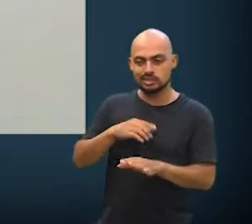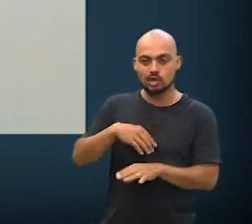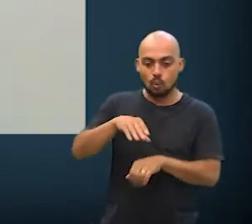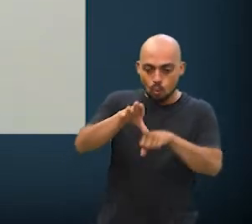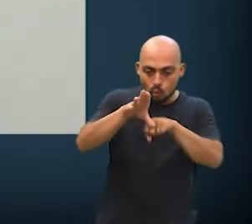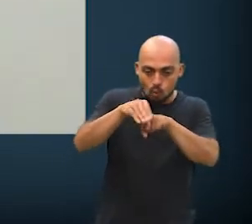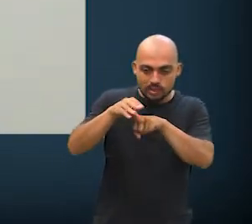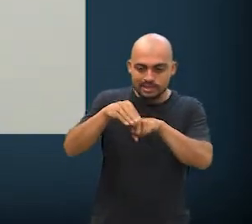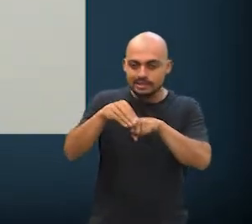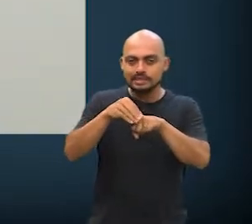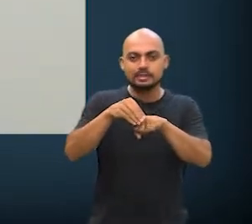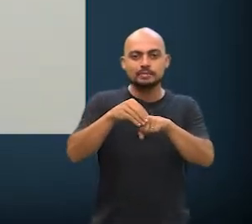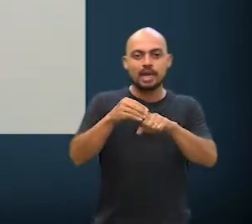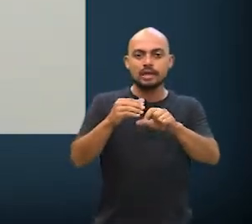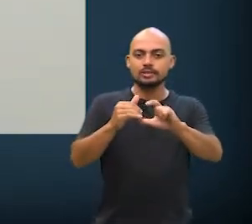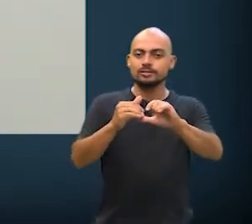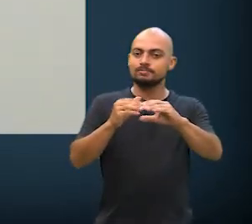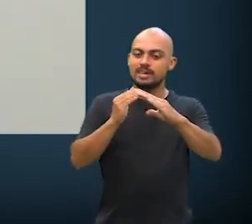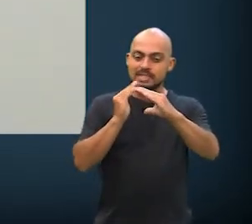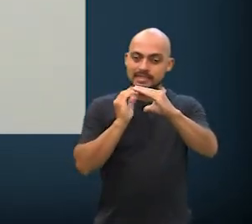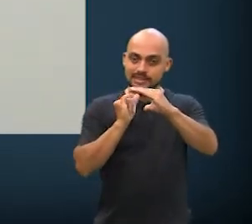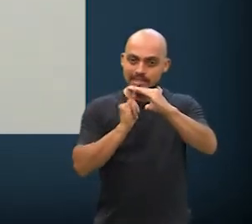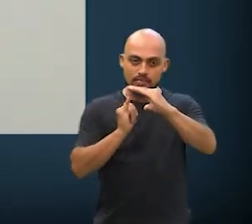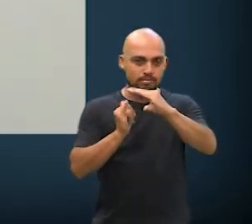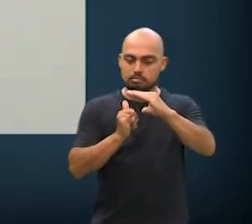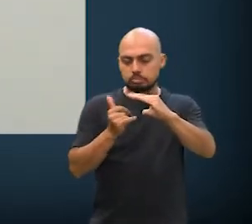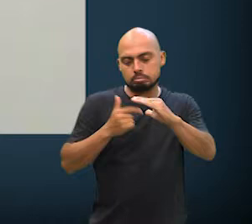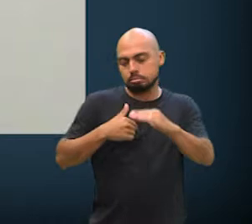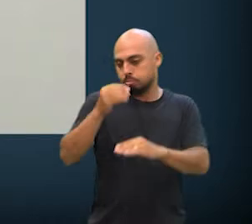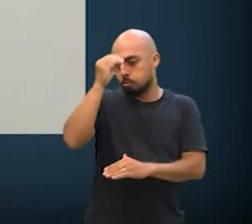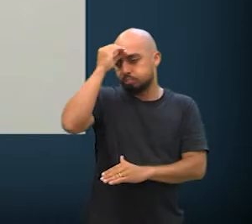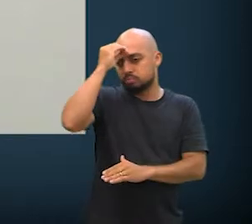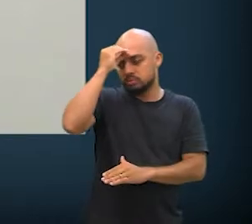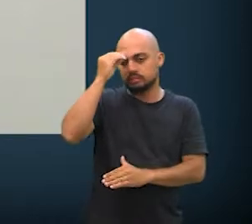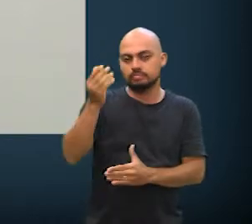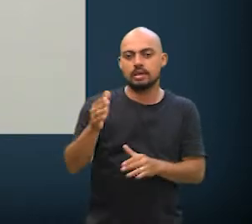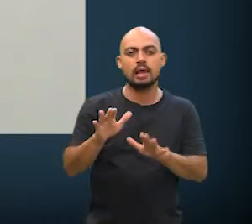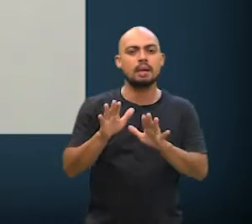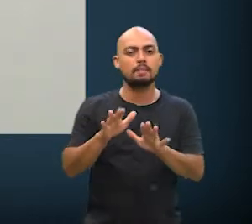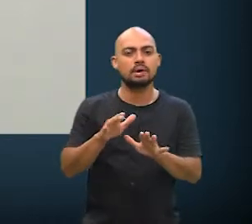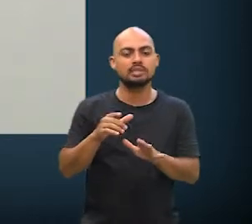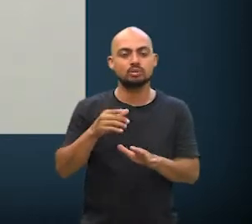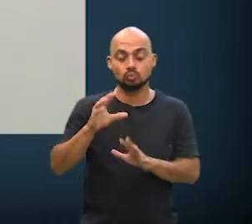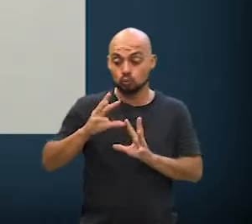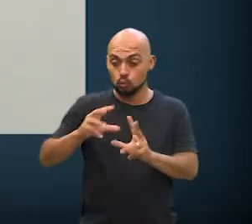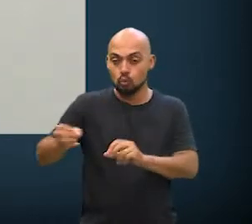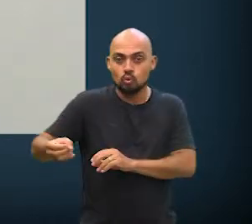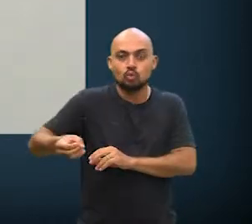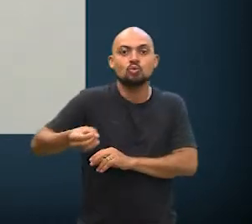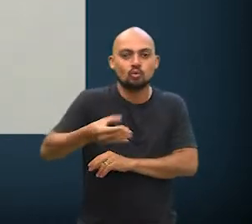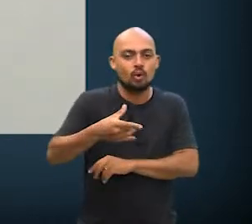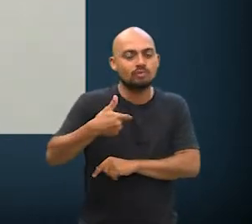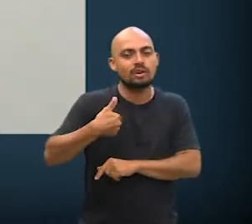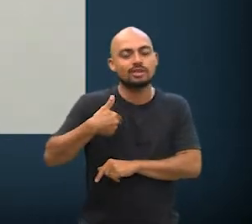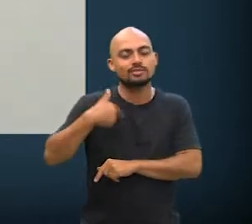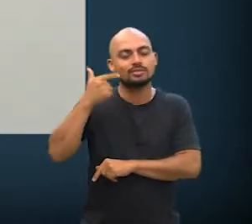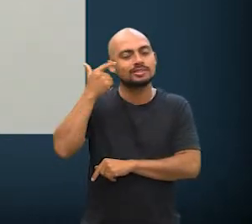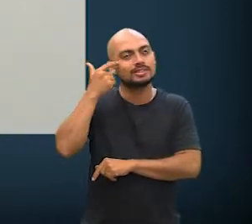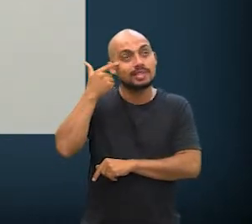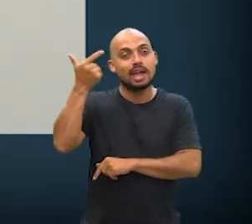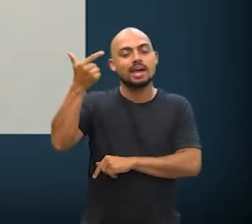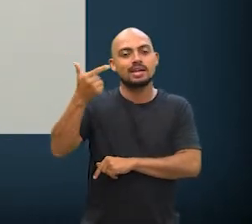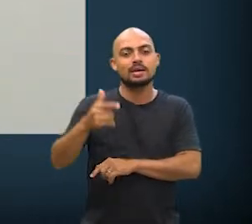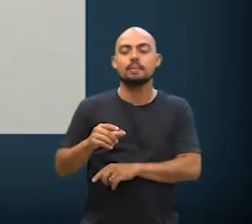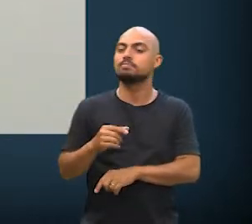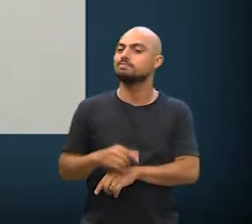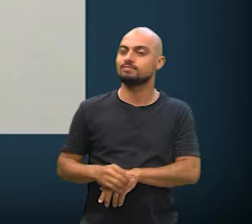era uma startup, né? A gente não tinha empreendido em outro negócio anteriormente, então era tudo muito novo para nós, mas nós tínhamos a ideia, que era